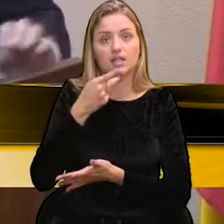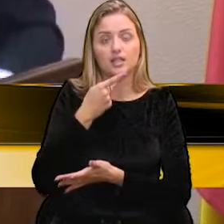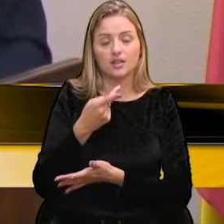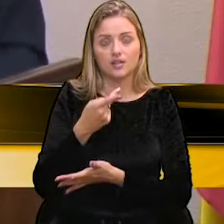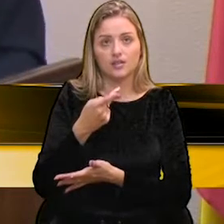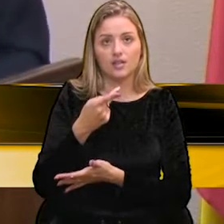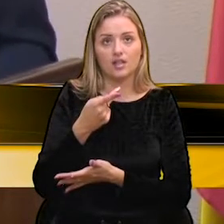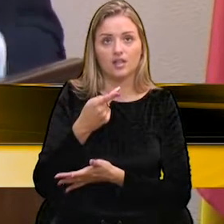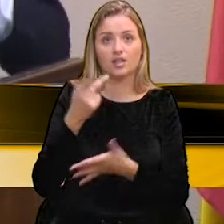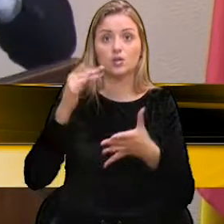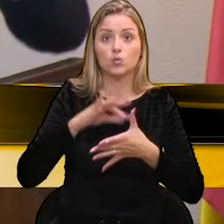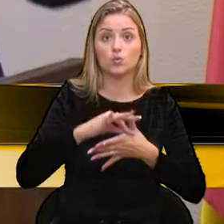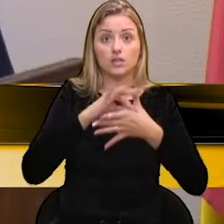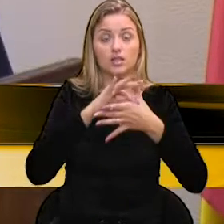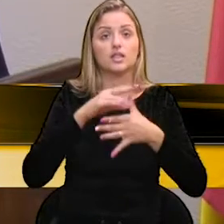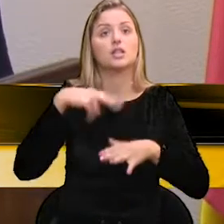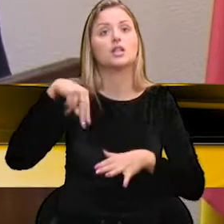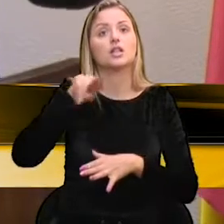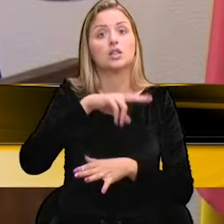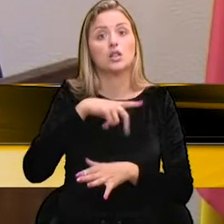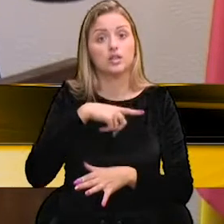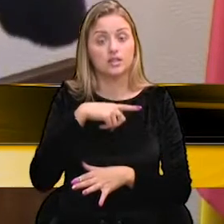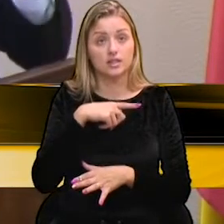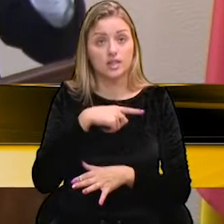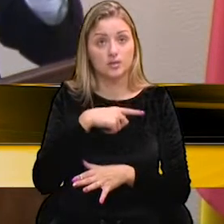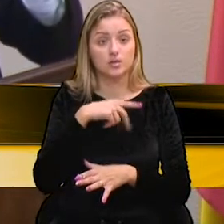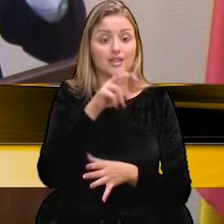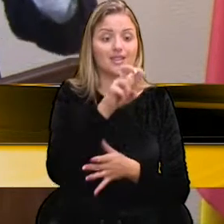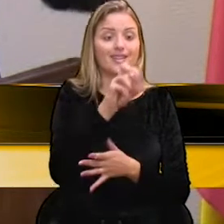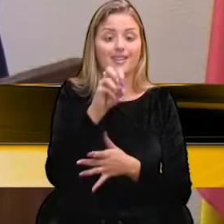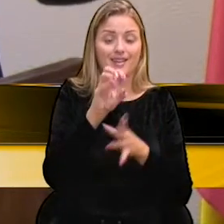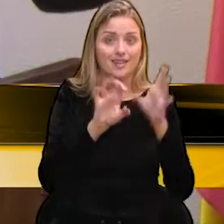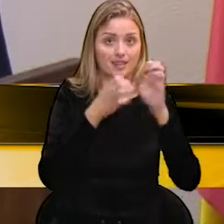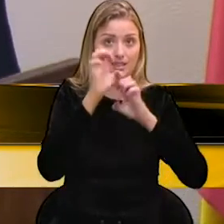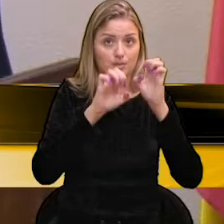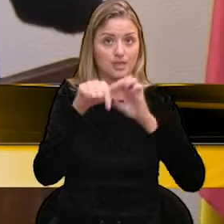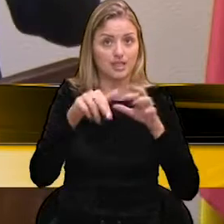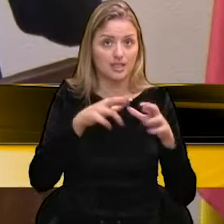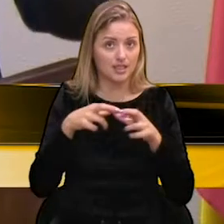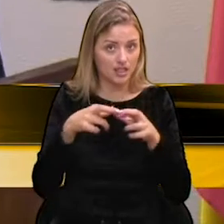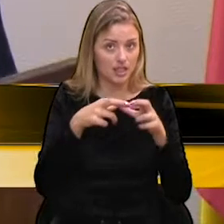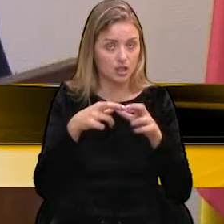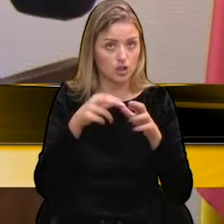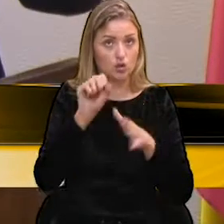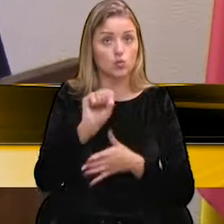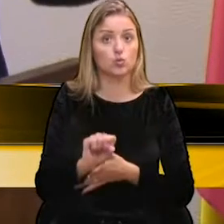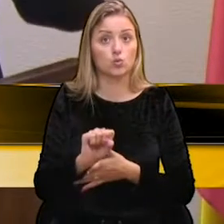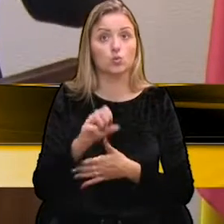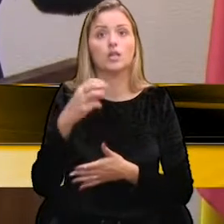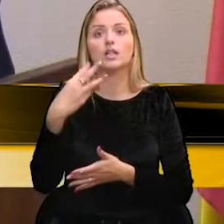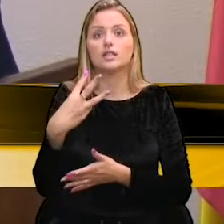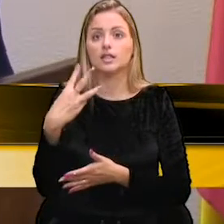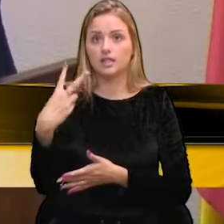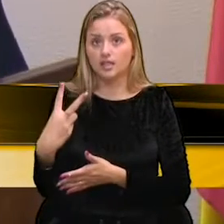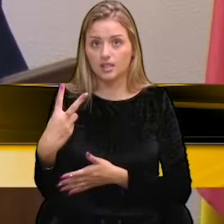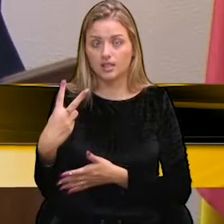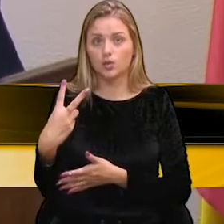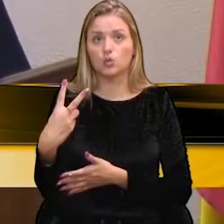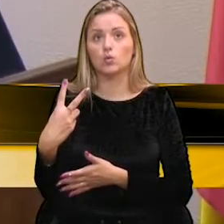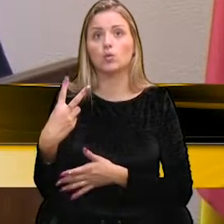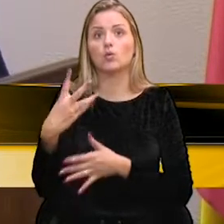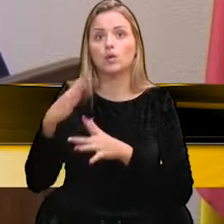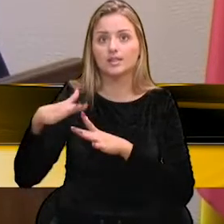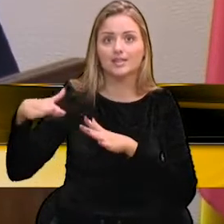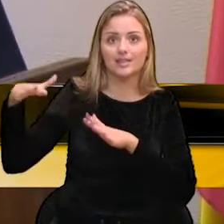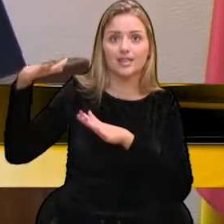das grandes líderes, nós temos, dentre as 500 empresas da região sul, 32 são da elite